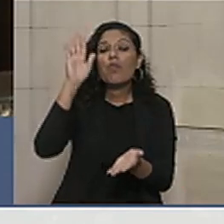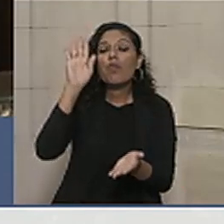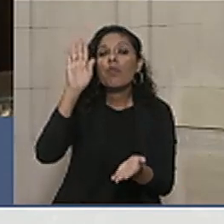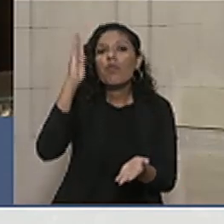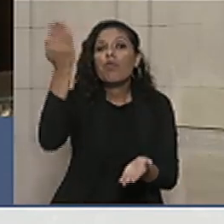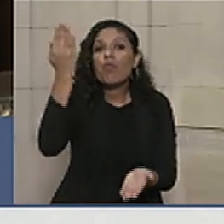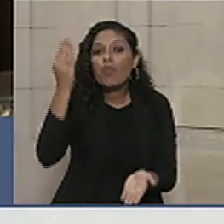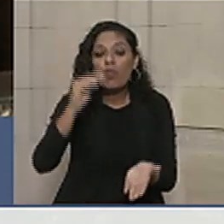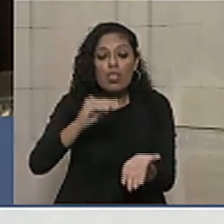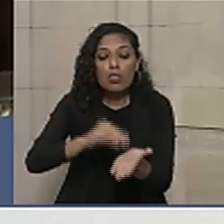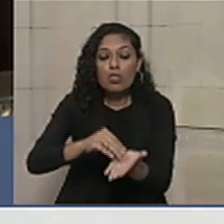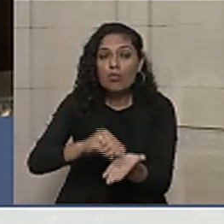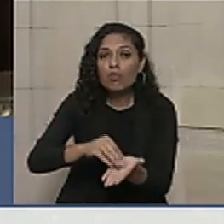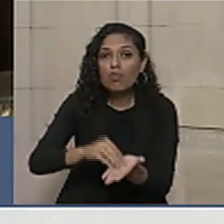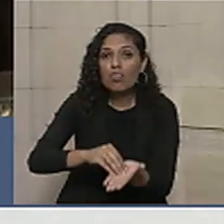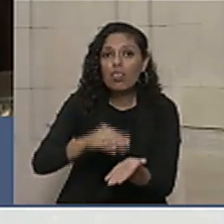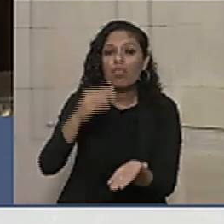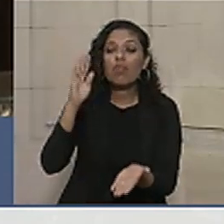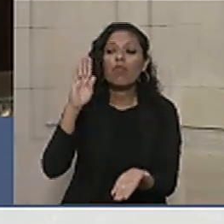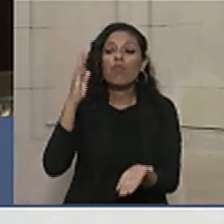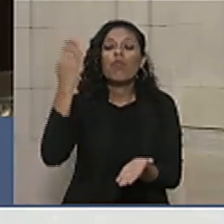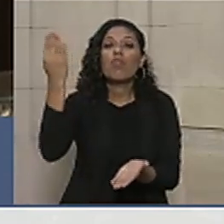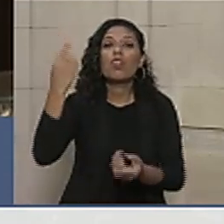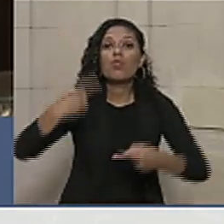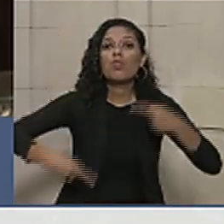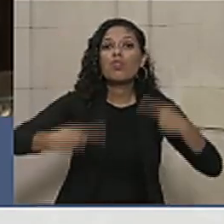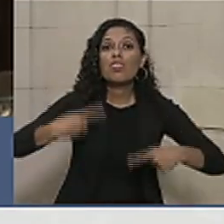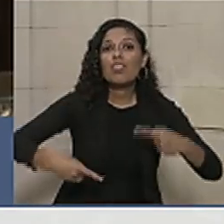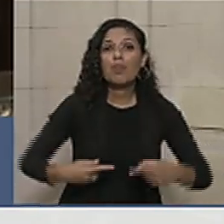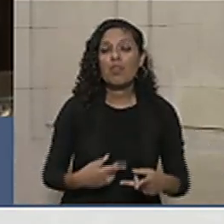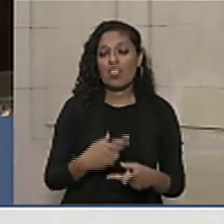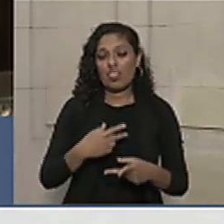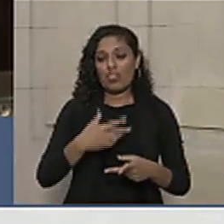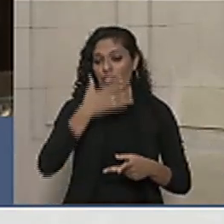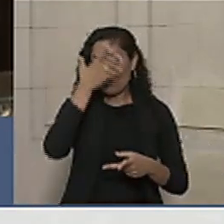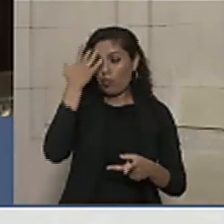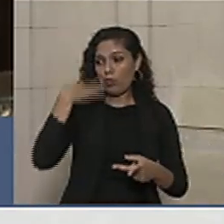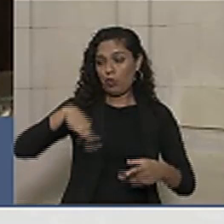tem nenhum conteúdo. A questão central: